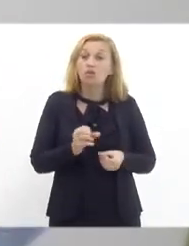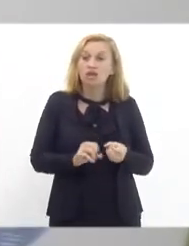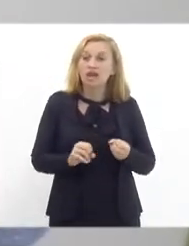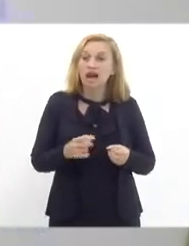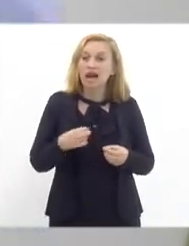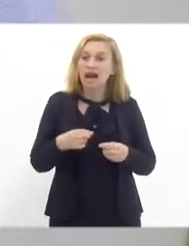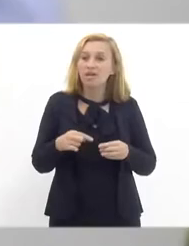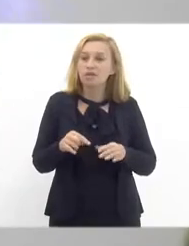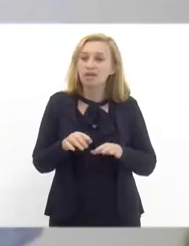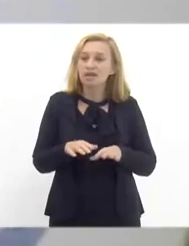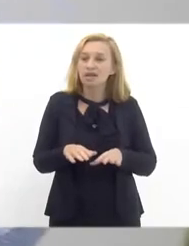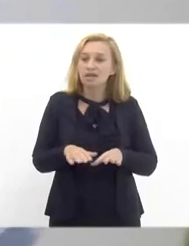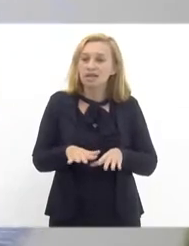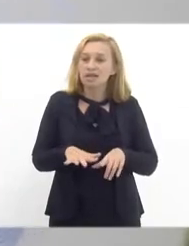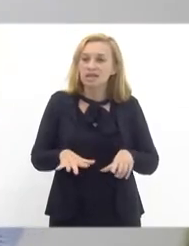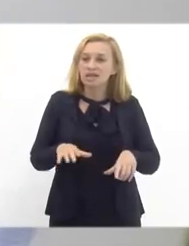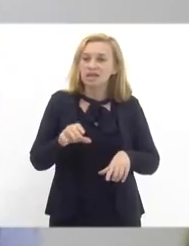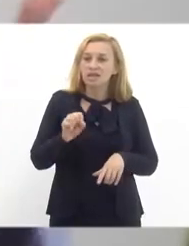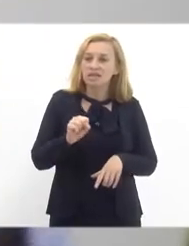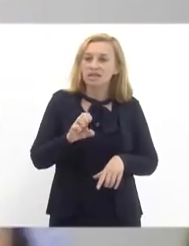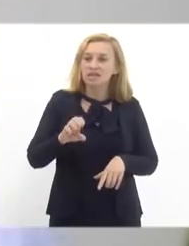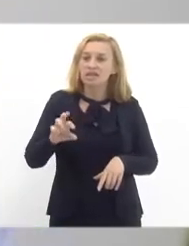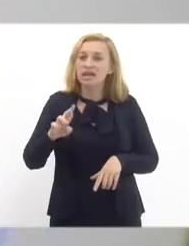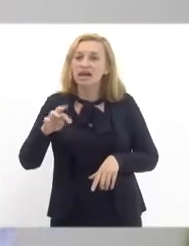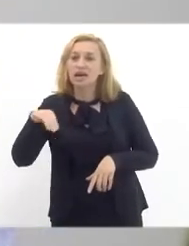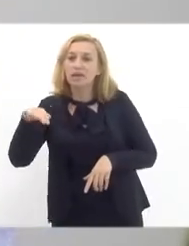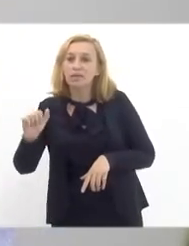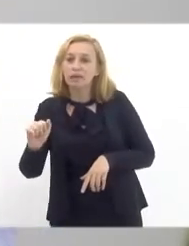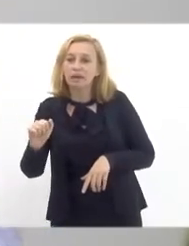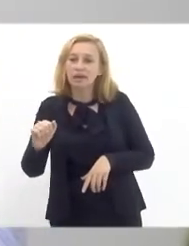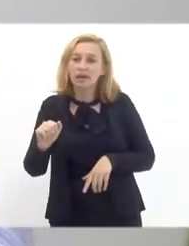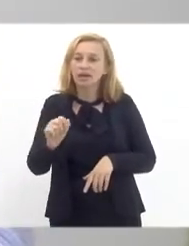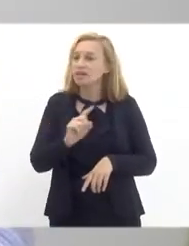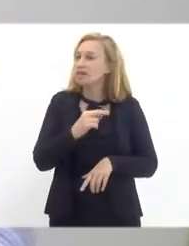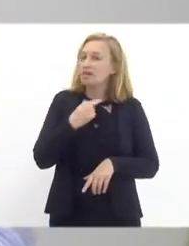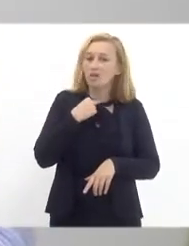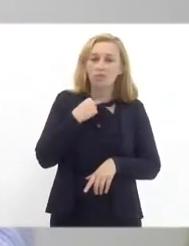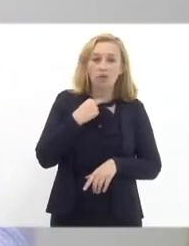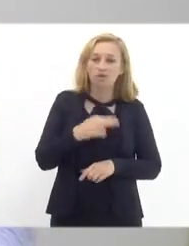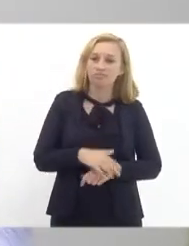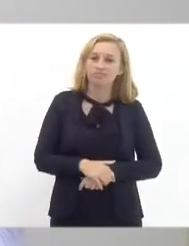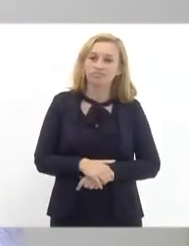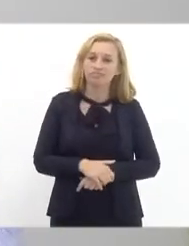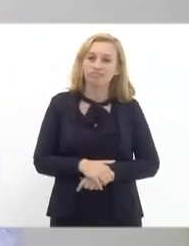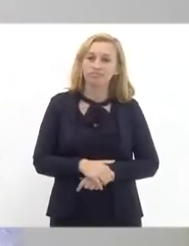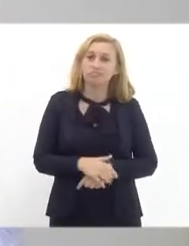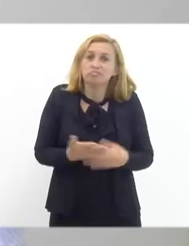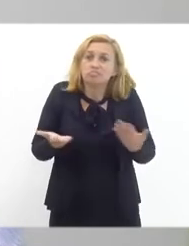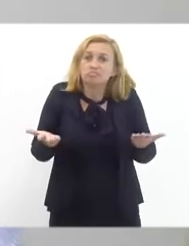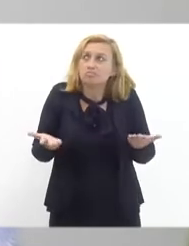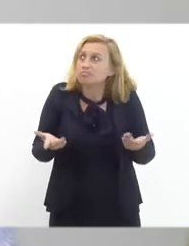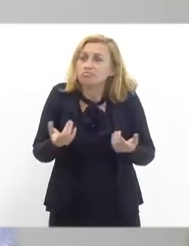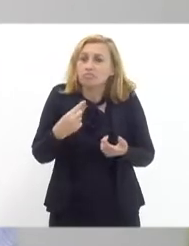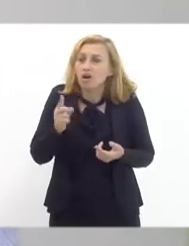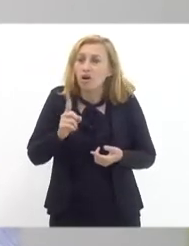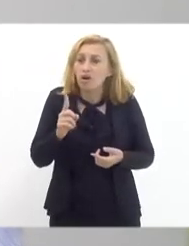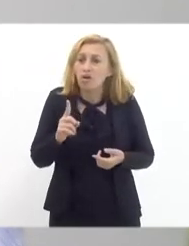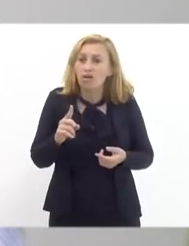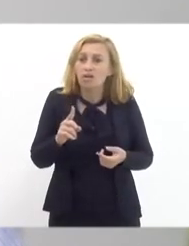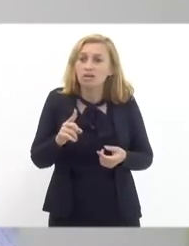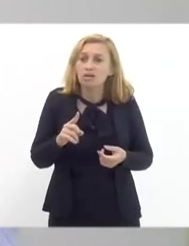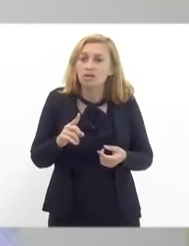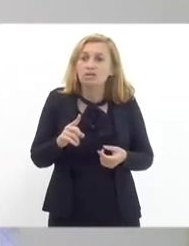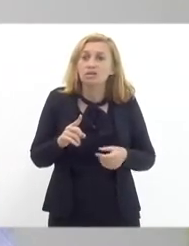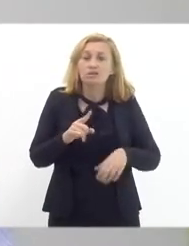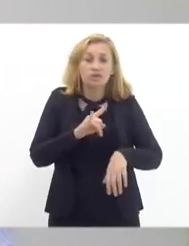botar cerâmica, botar lampião e tudo para falar que é da época. Nem pensar. Mas não, você tem que fazer um